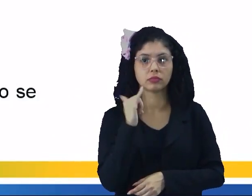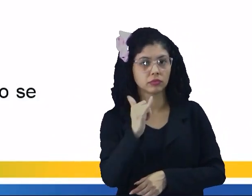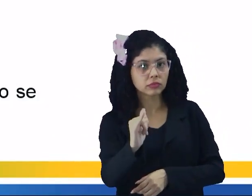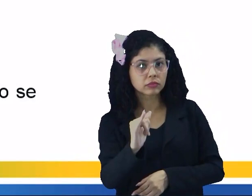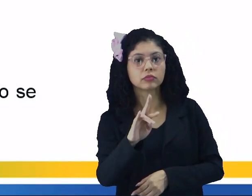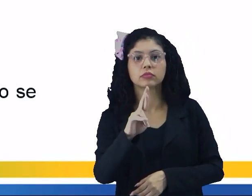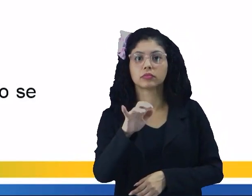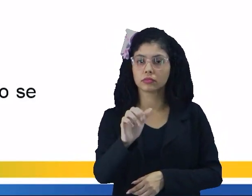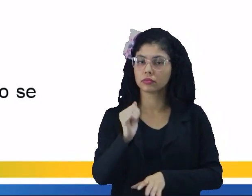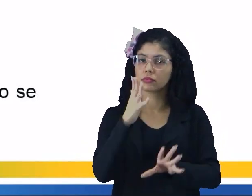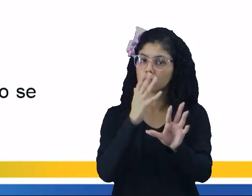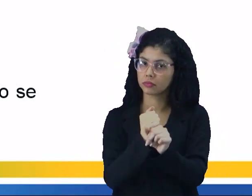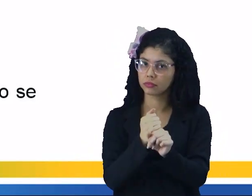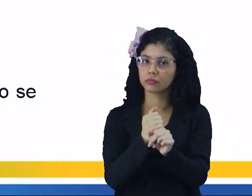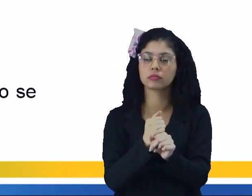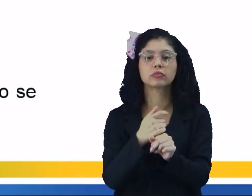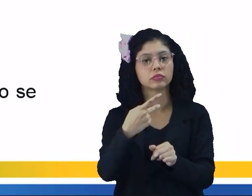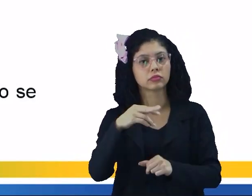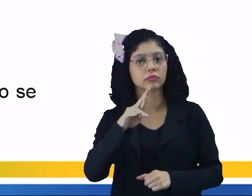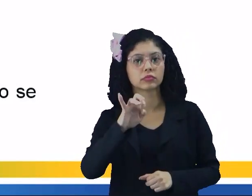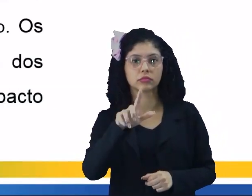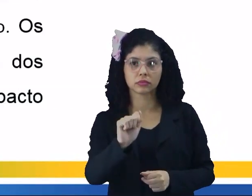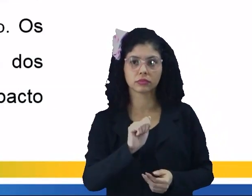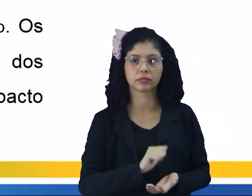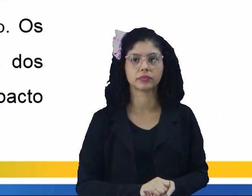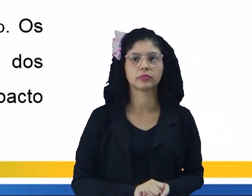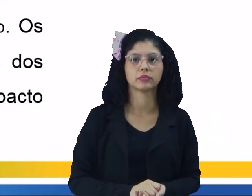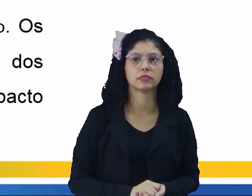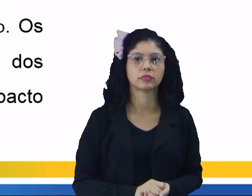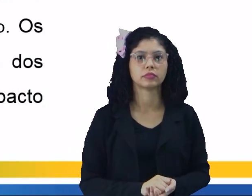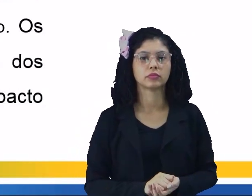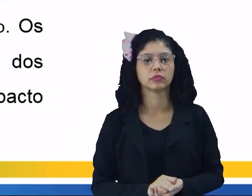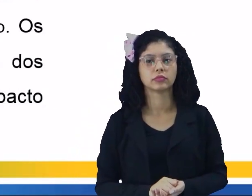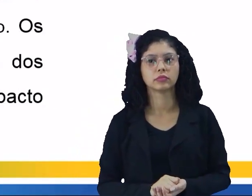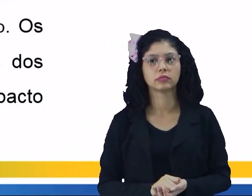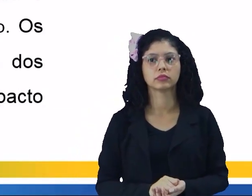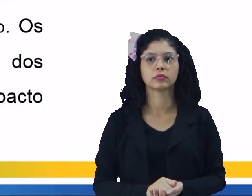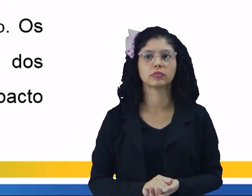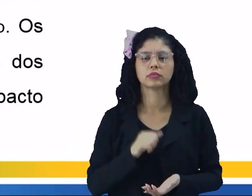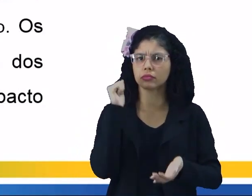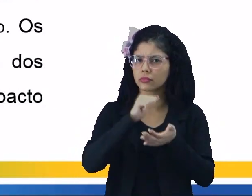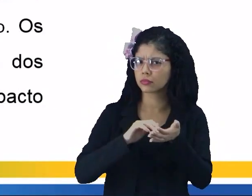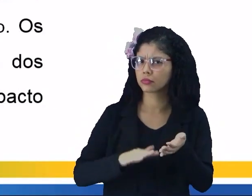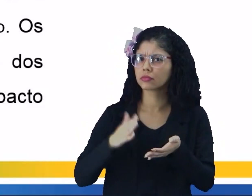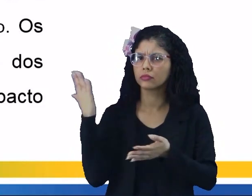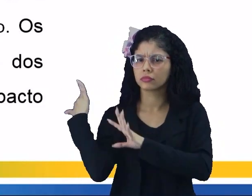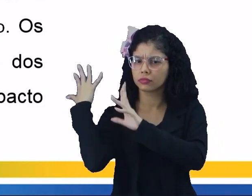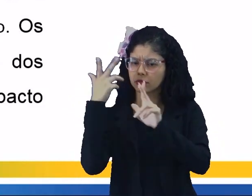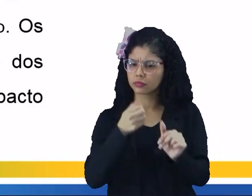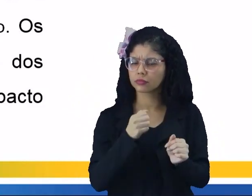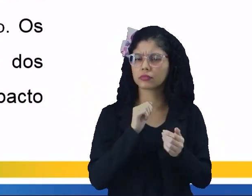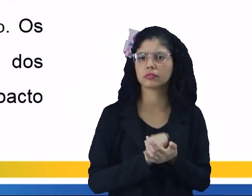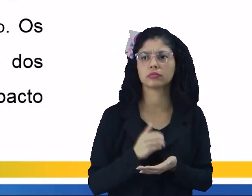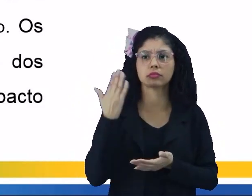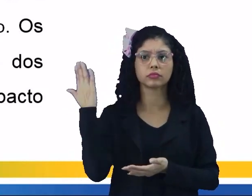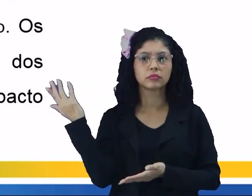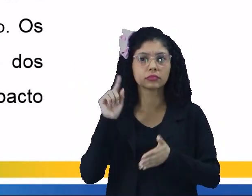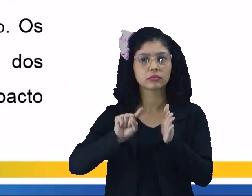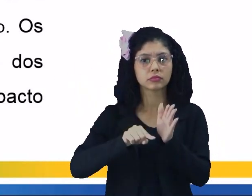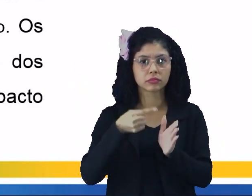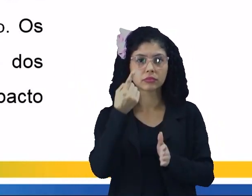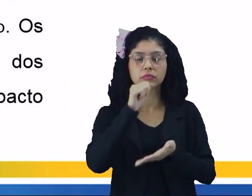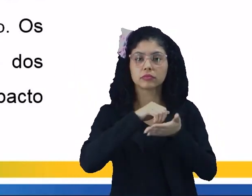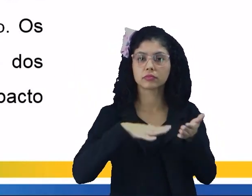cinética mais a energia potencial. Vamos aqui para nossas questões de revisão, então. Temos aqui a